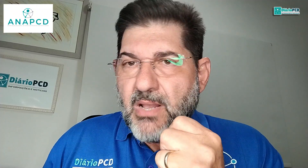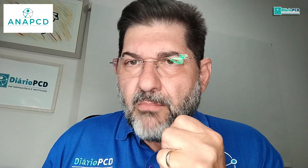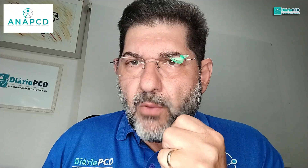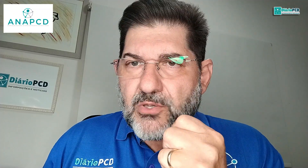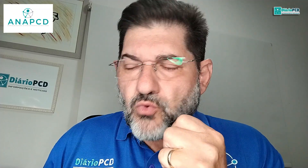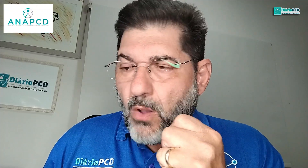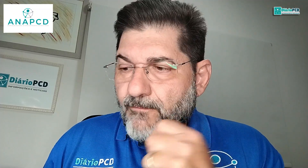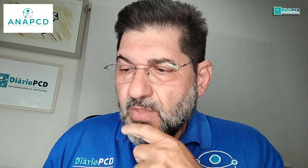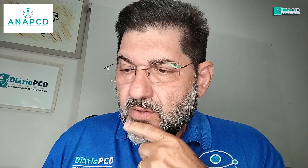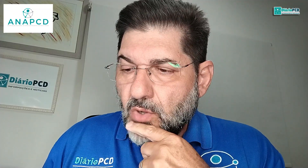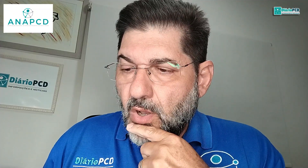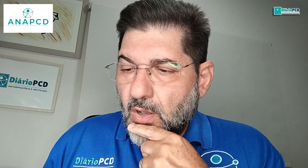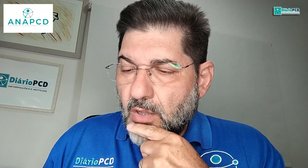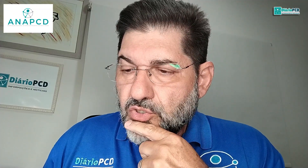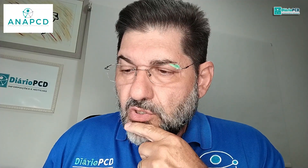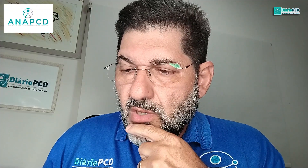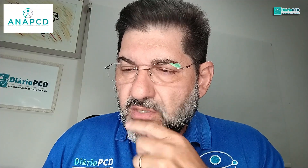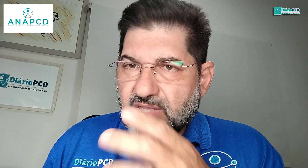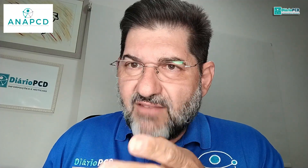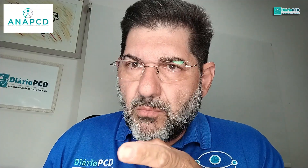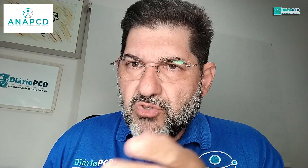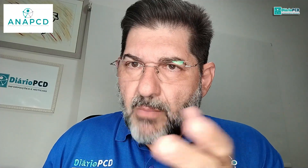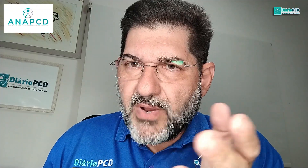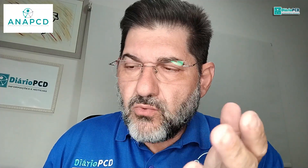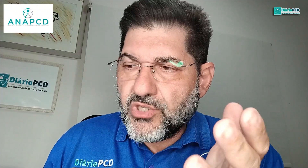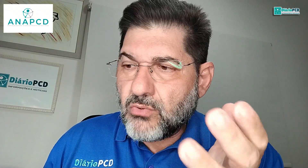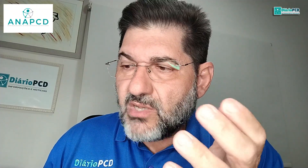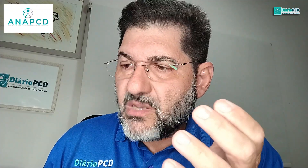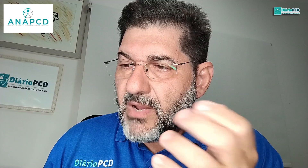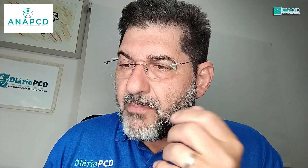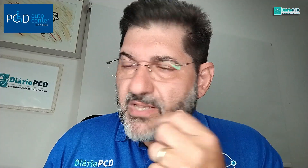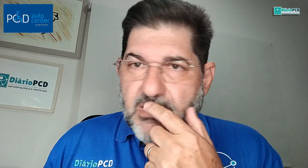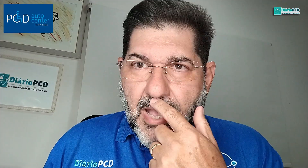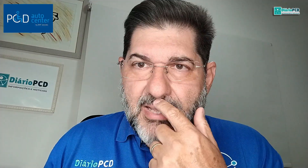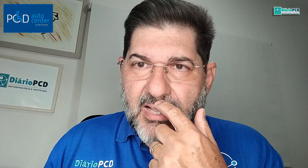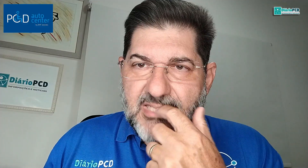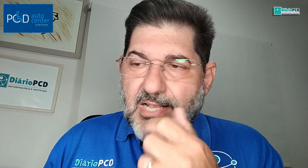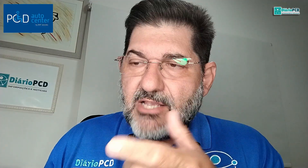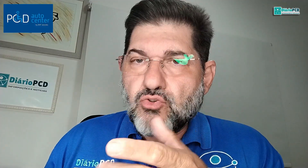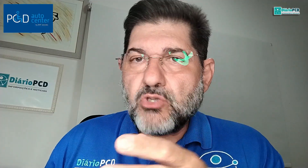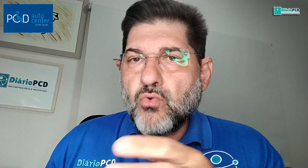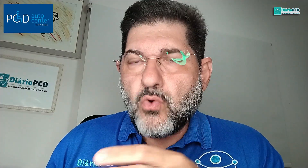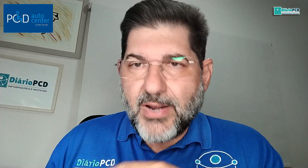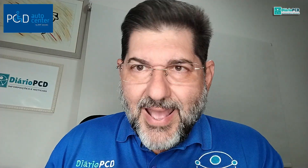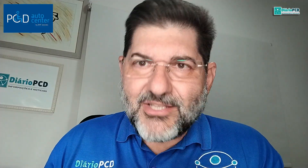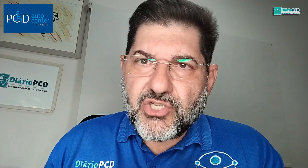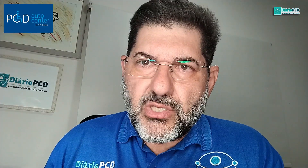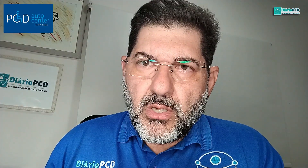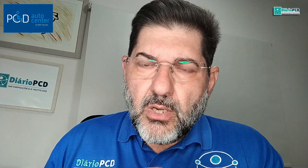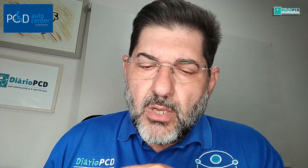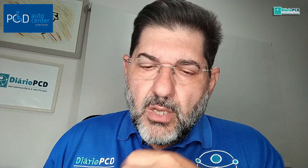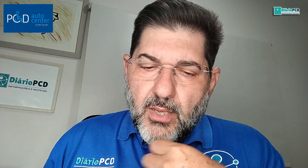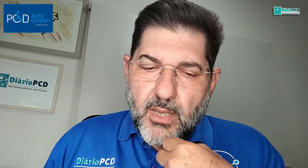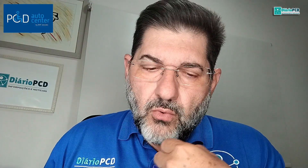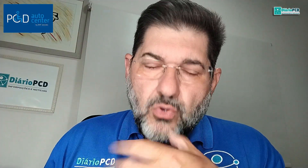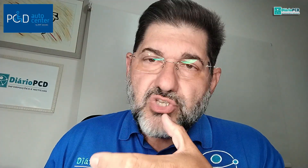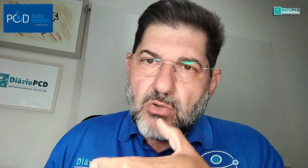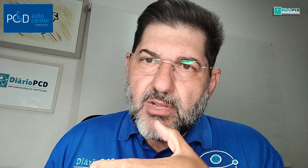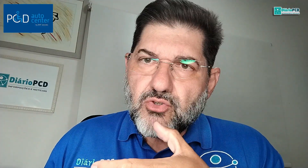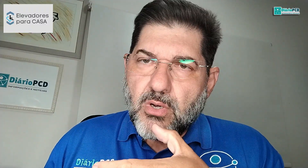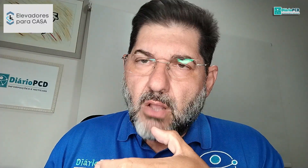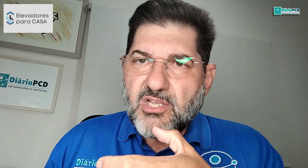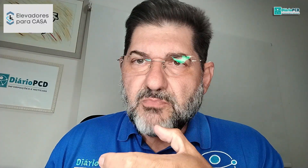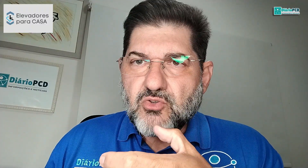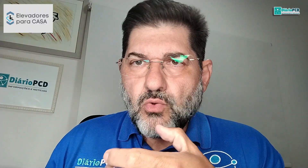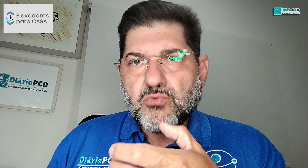Casa. Bom, pessoal, nós estávamos repercutindo na semana passada as eleições do CONAD, o